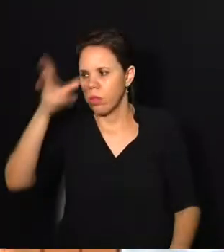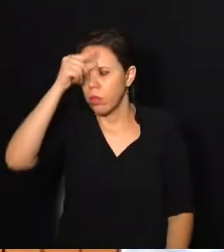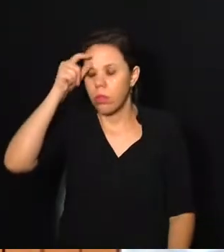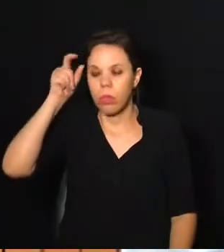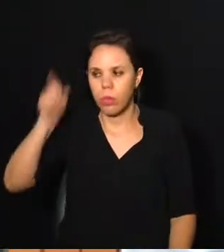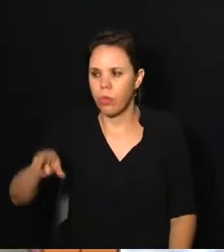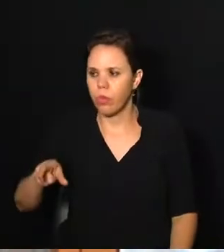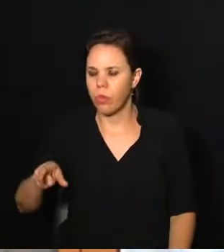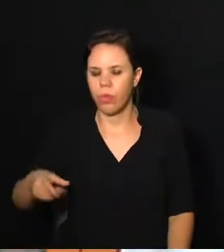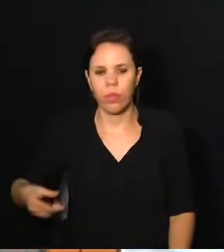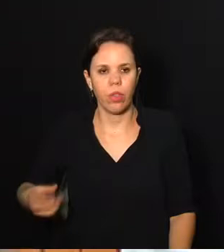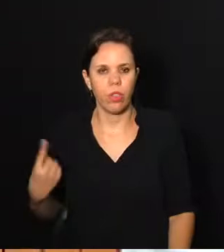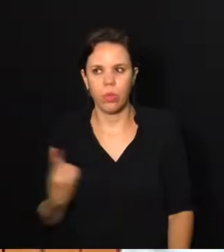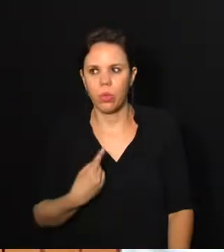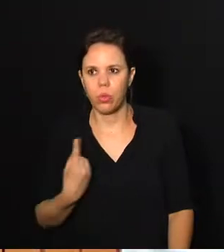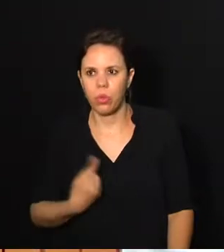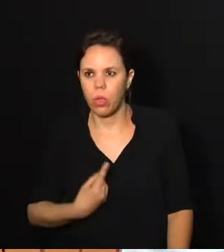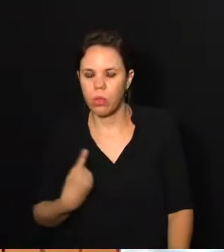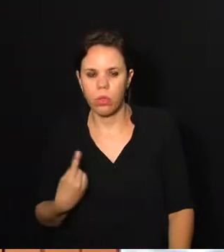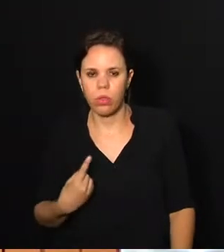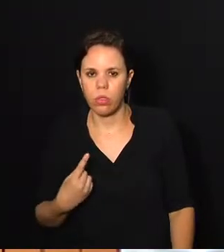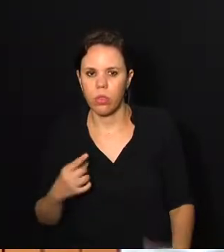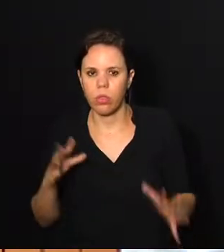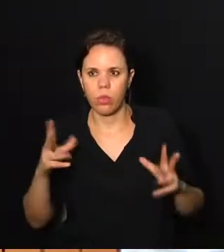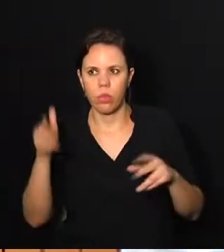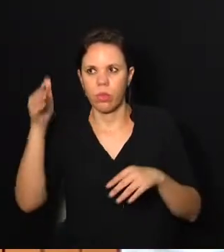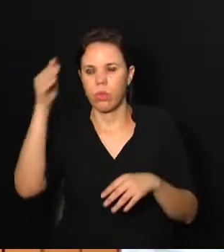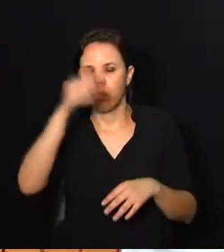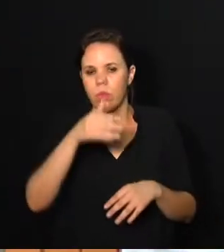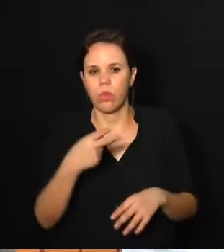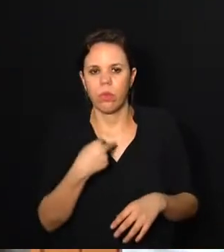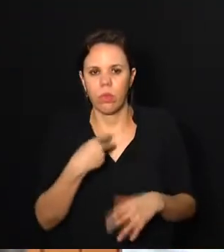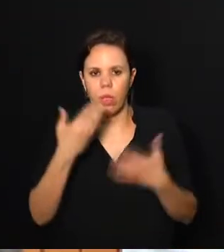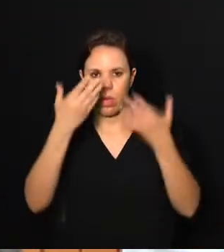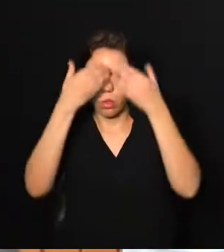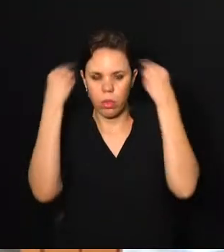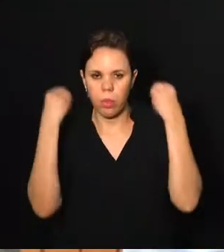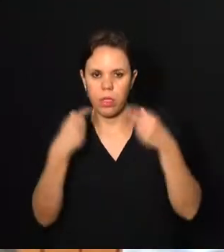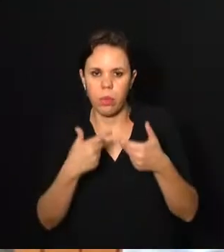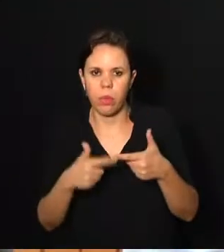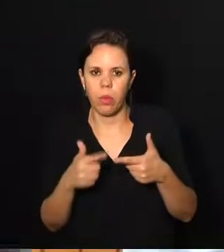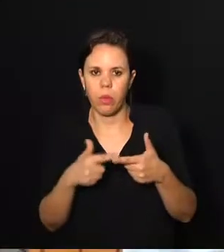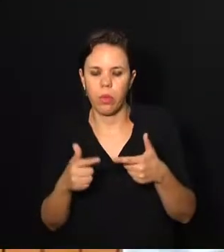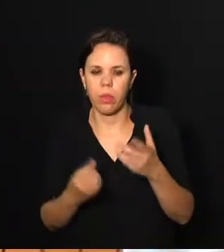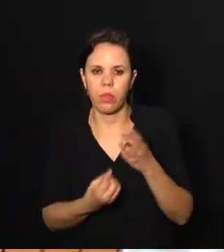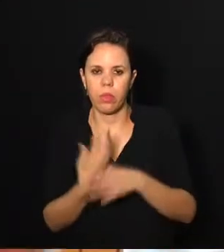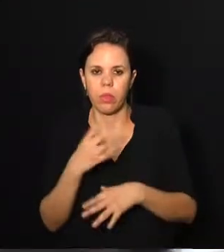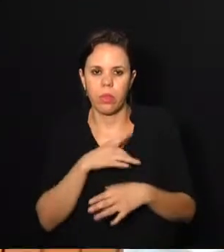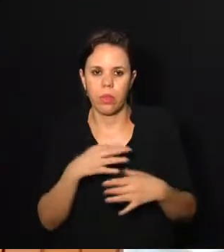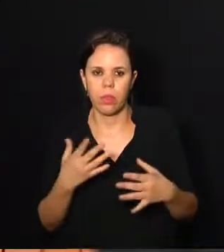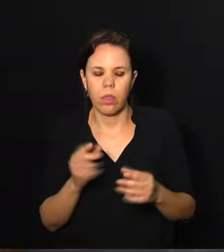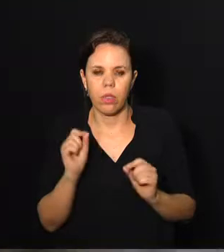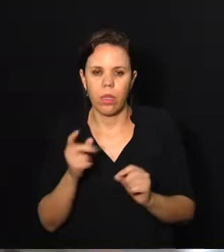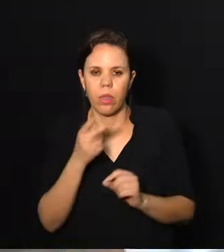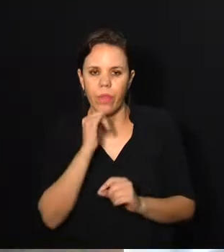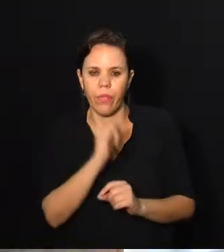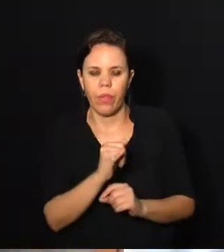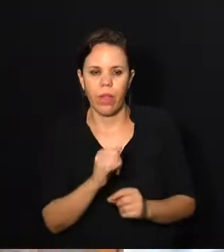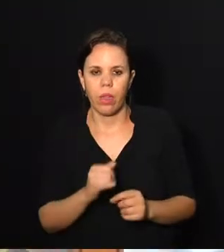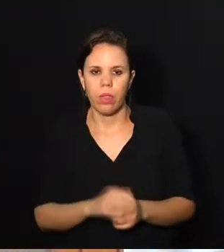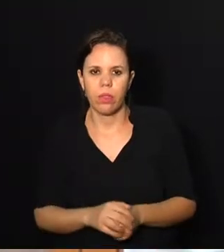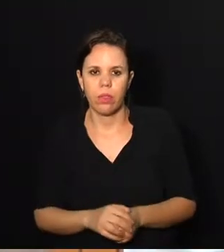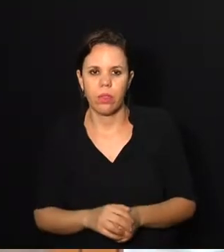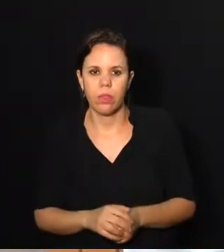cidade inteira para saber de tudo o que acontece na cidade. O prefeito não sabe dos problemas da cidade. Quem vem em complemento a tudo